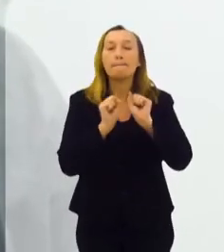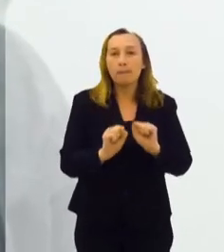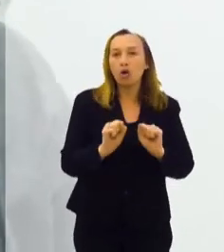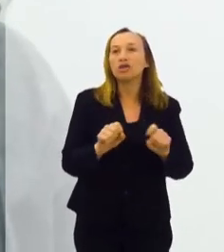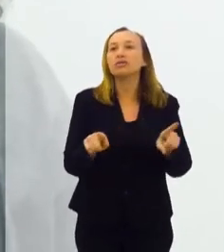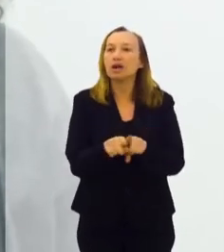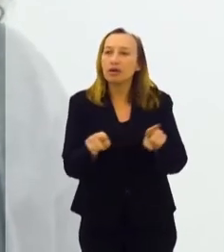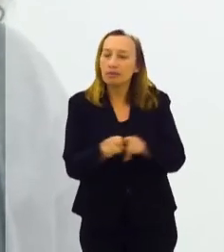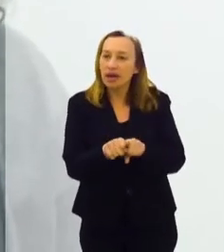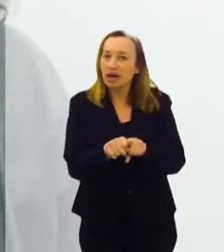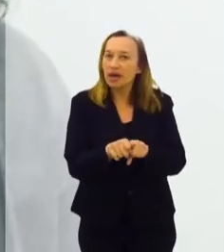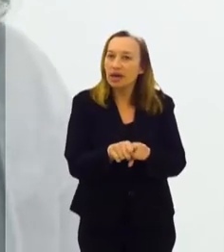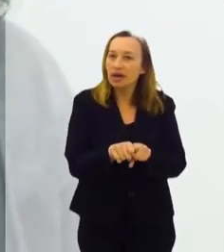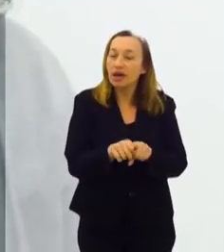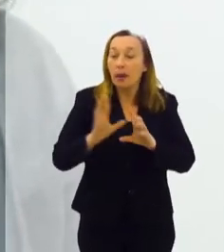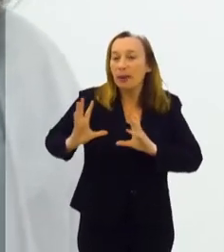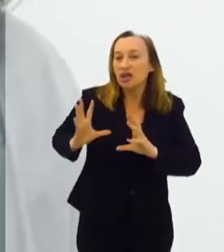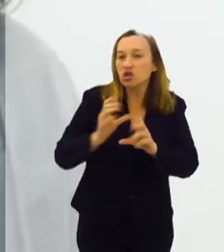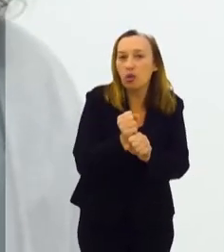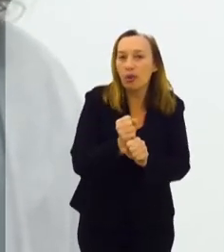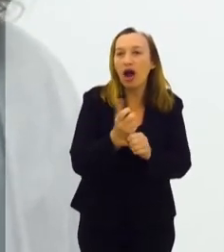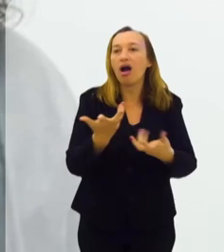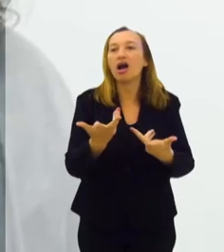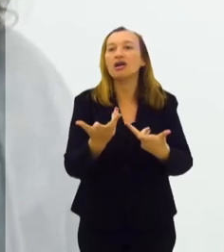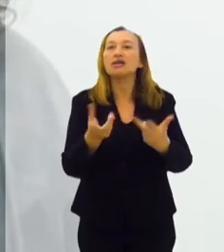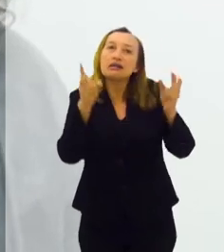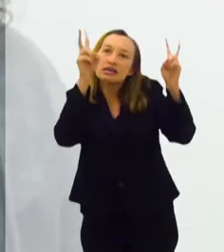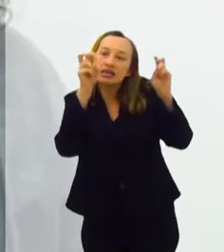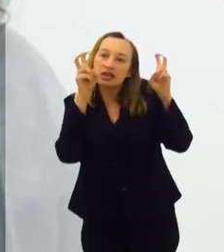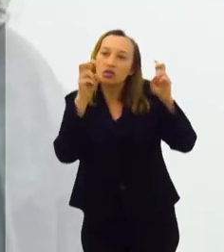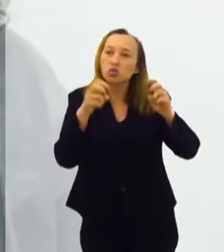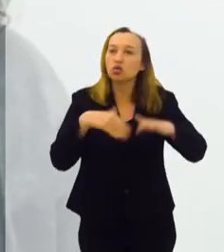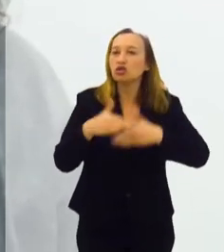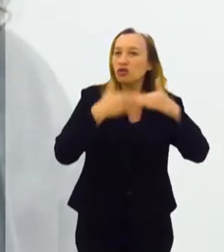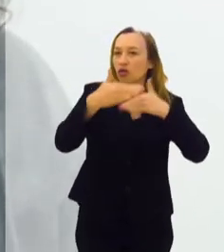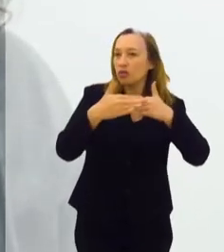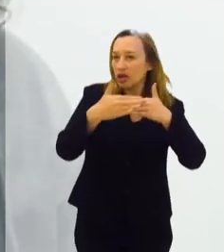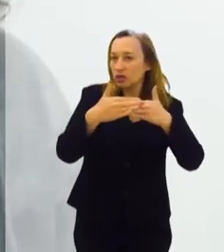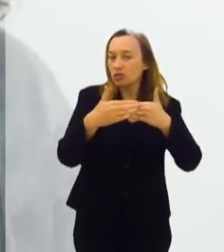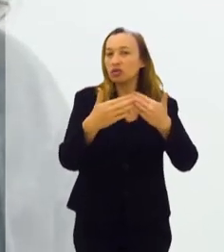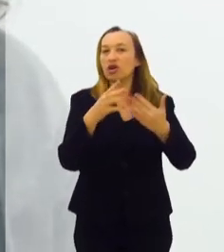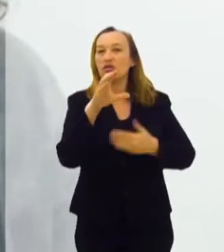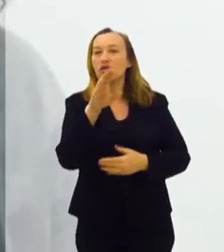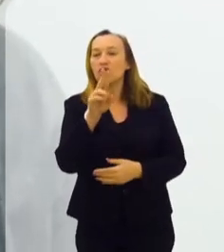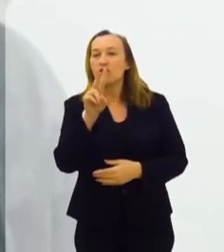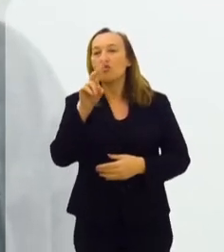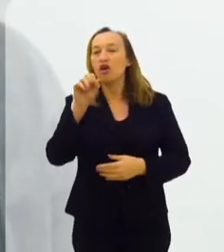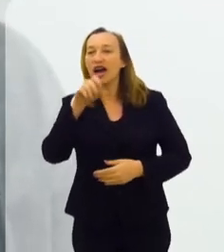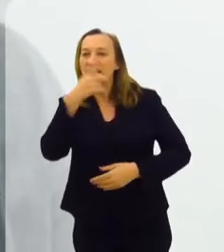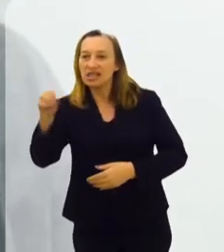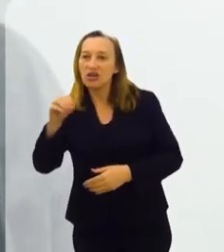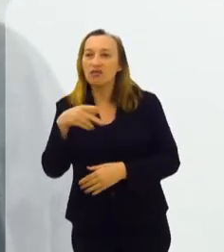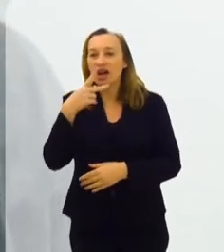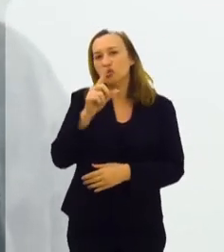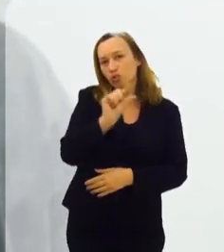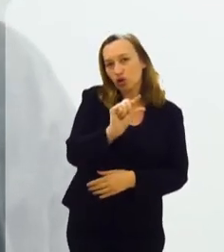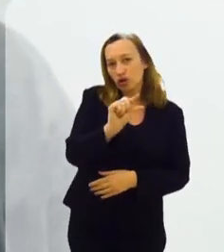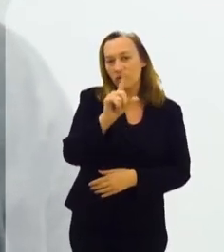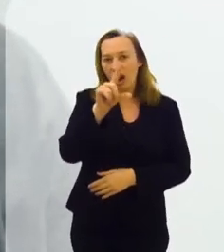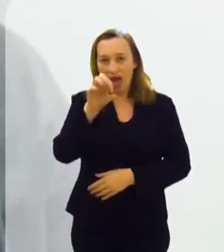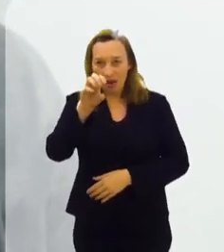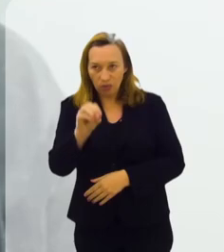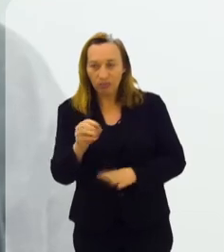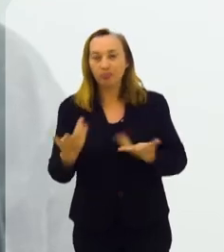trazer também para somar nessa questão do desenvolvimento da vocação. Queria que você falasse um pouquinho sobre isso,